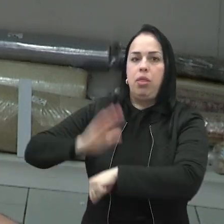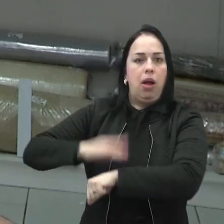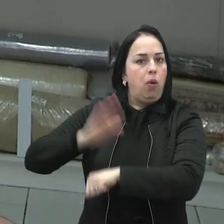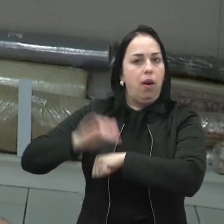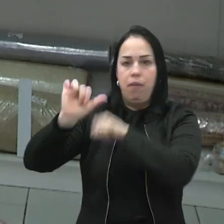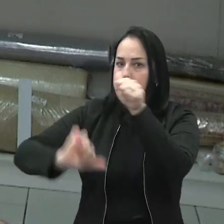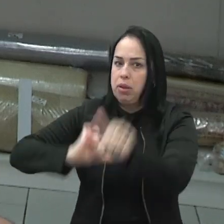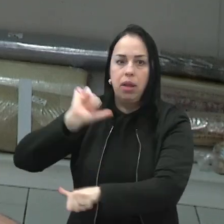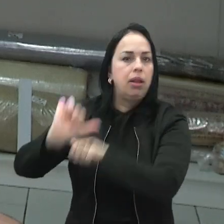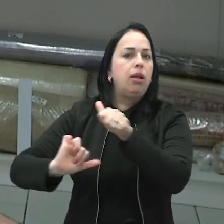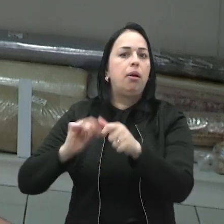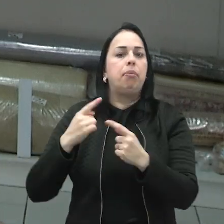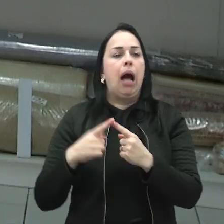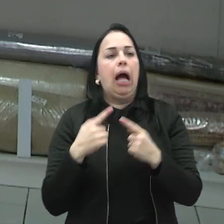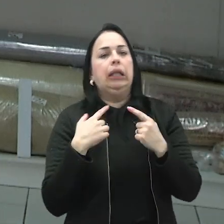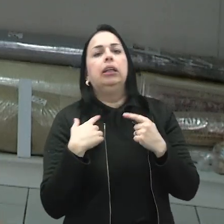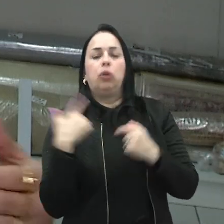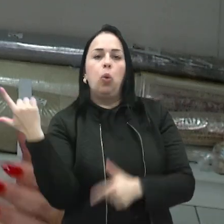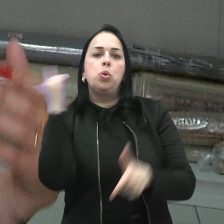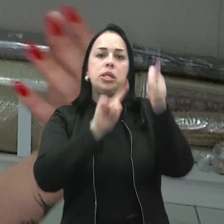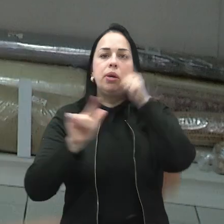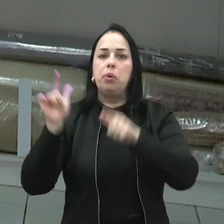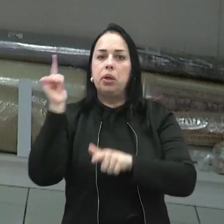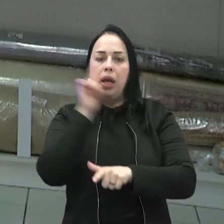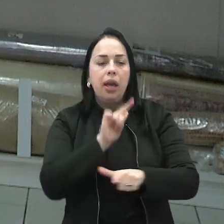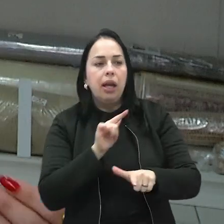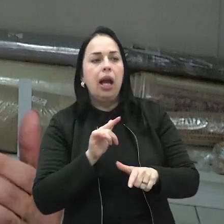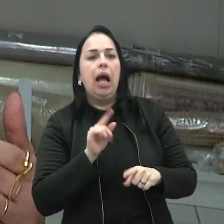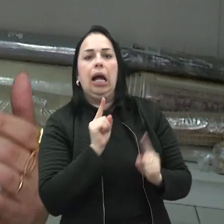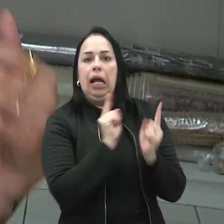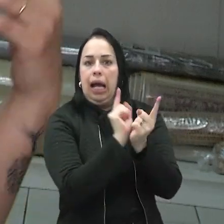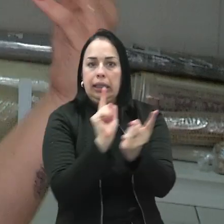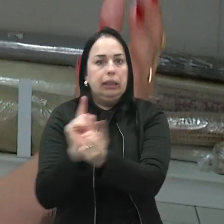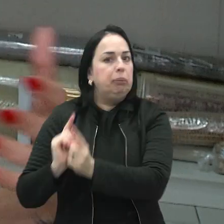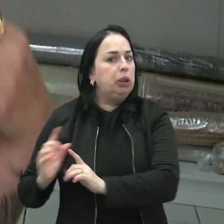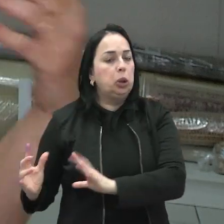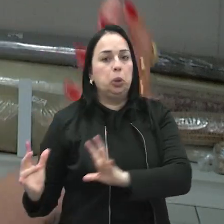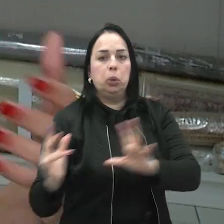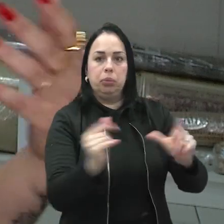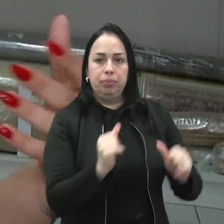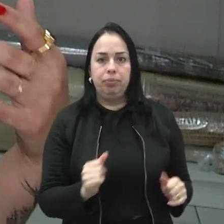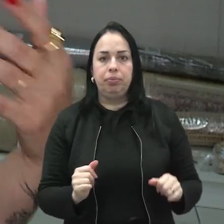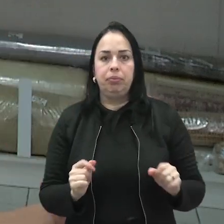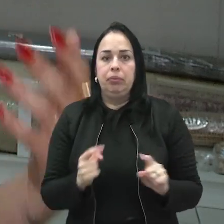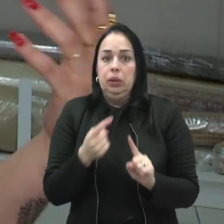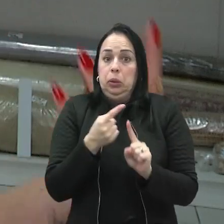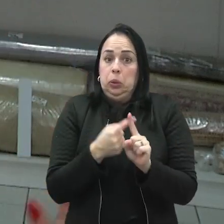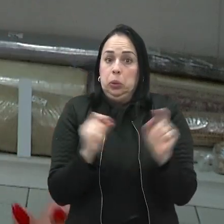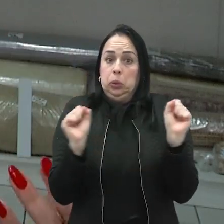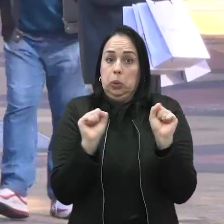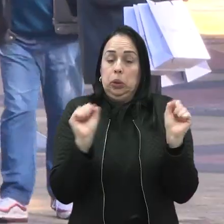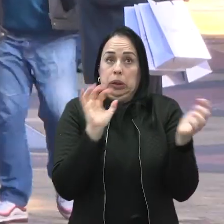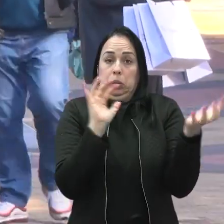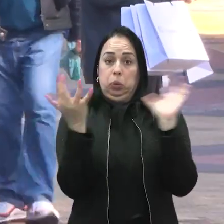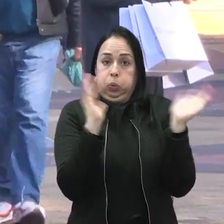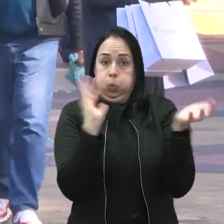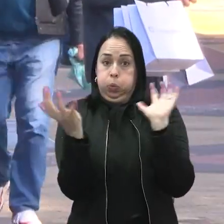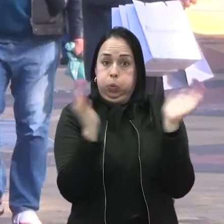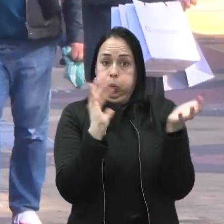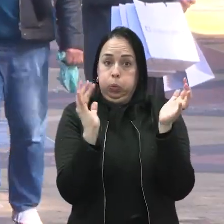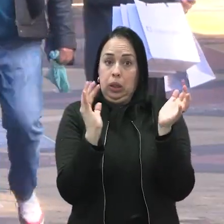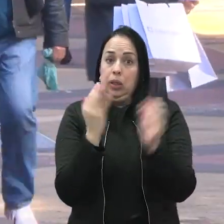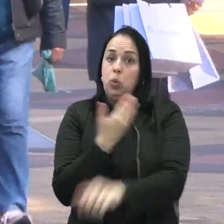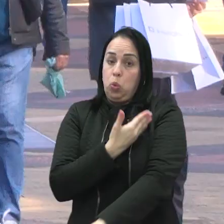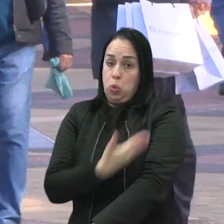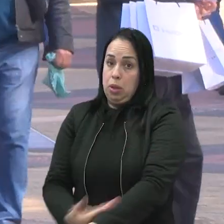já vai mudando a rotina, mudando a produção, para que a gente consiga esse público todo, né, atender toda a demanda. O frio muda